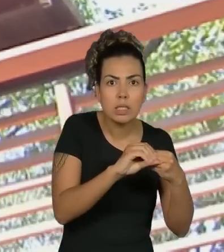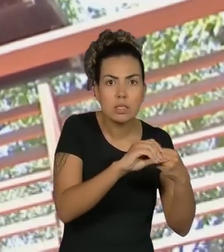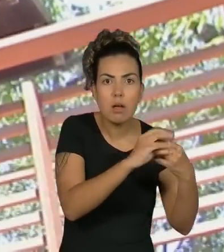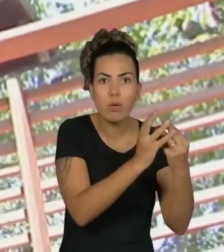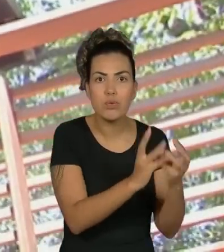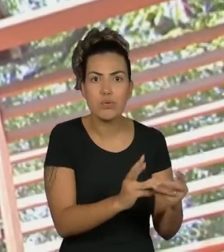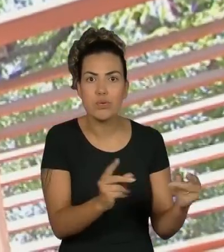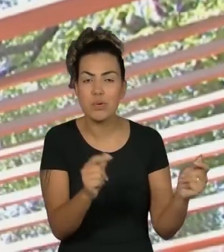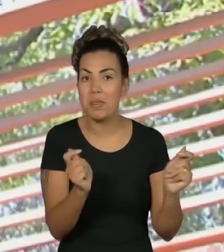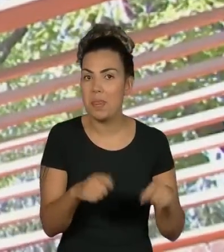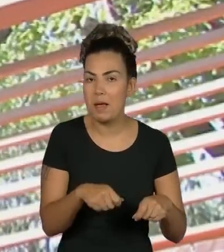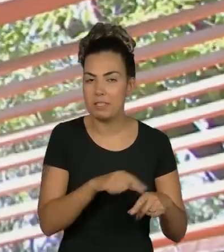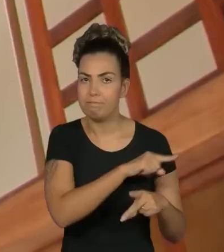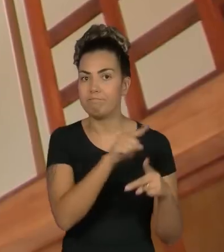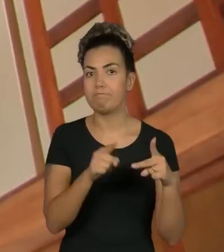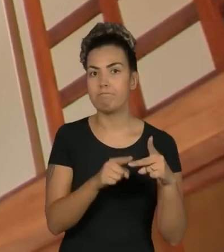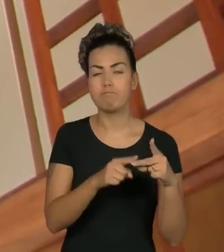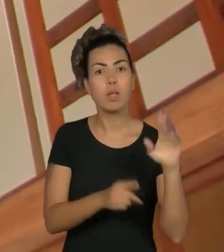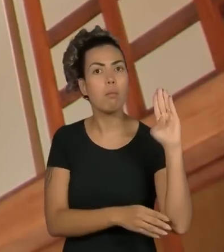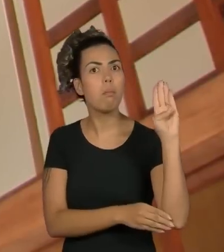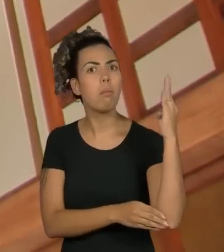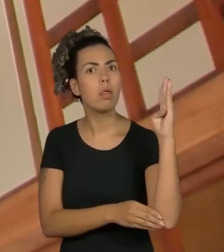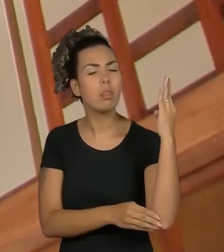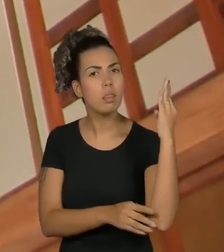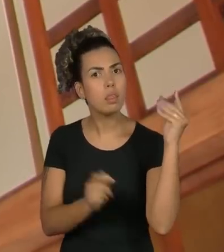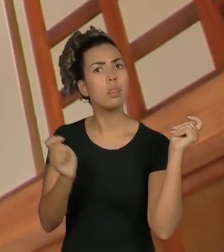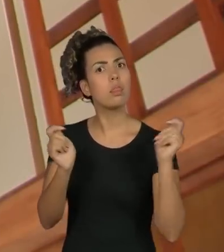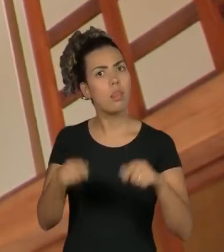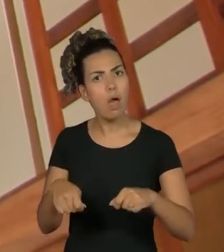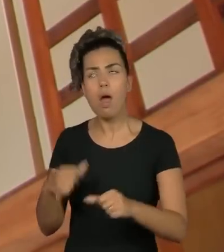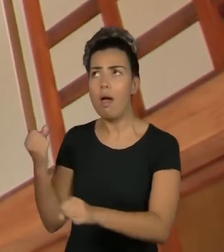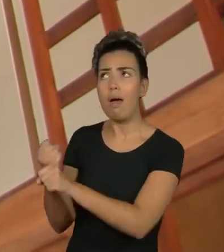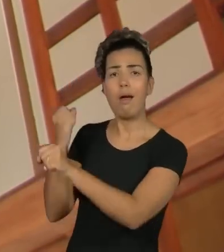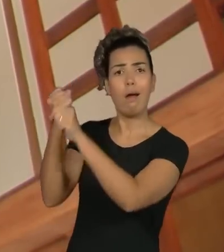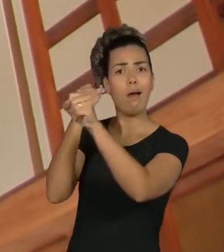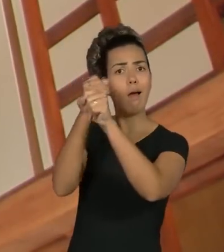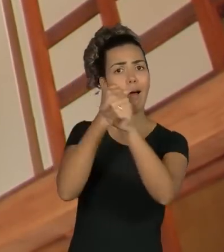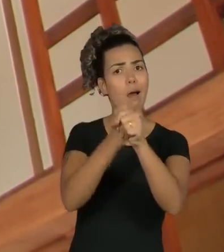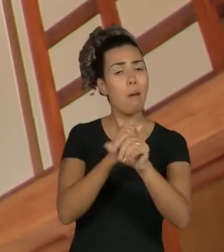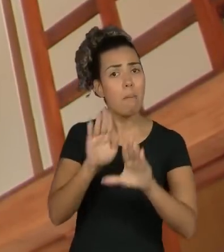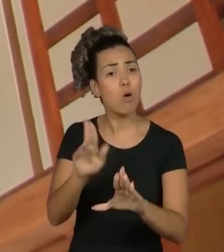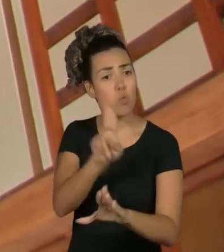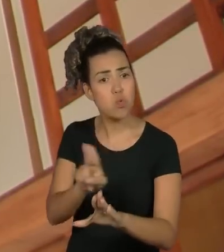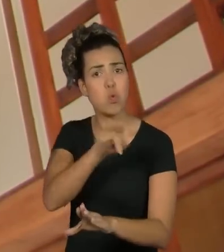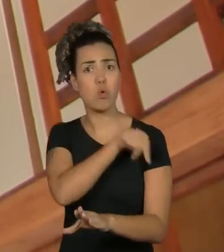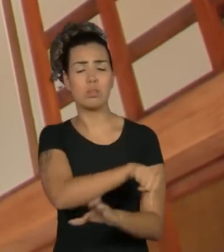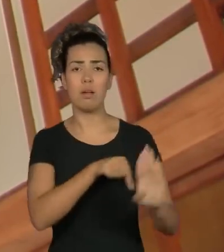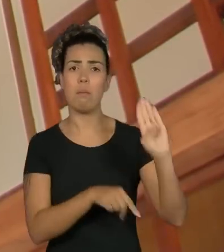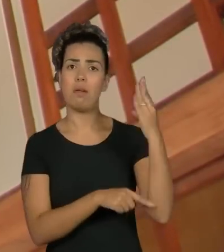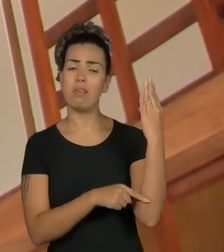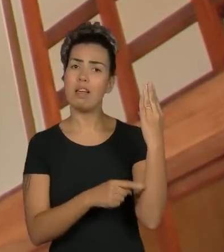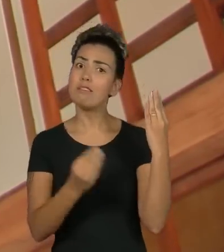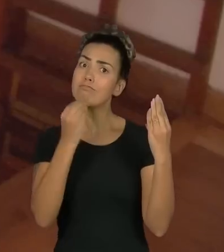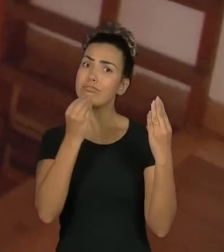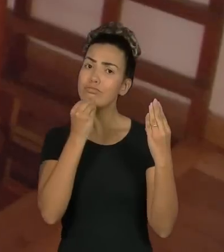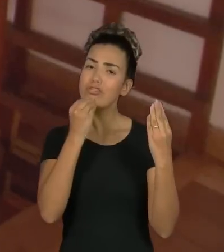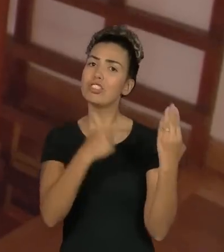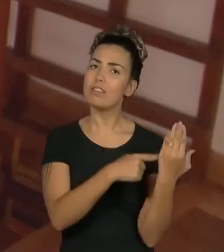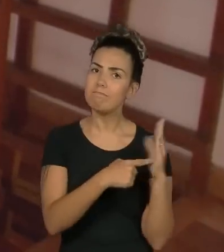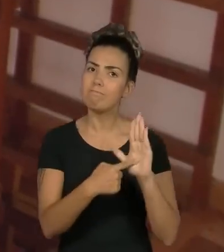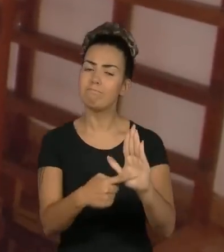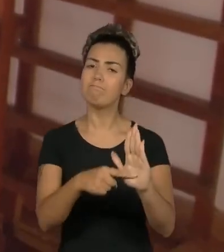Especialistas no uso da madeira na construção civil fazem um documento com recomendações para um novo modelo de